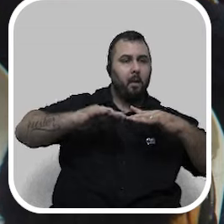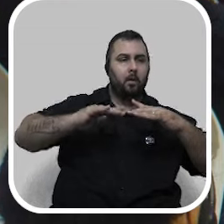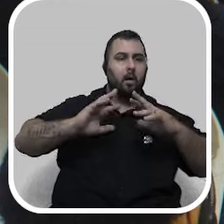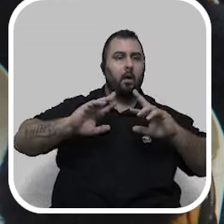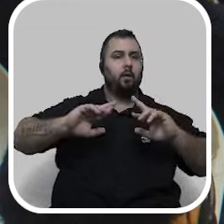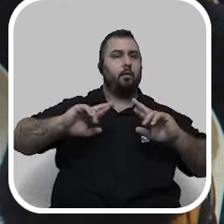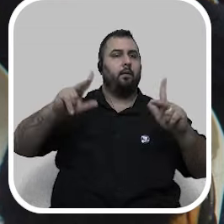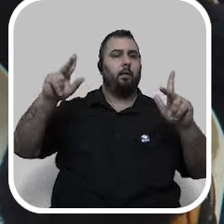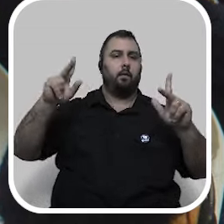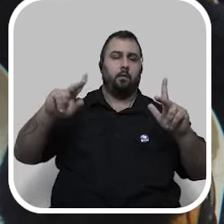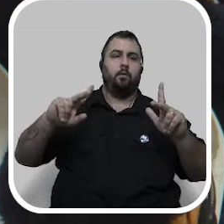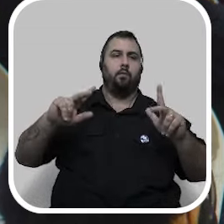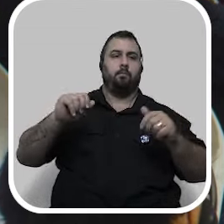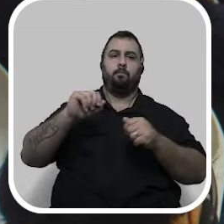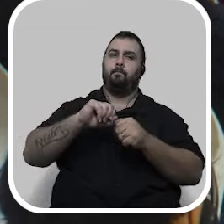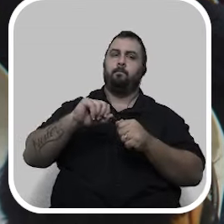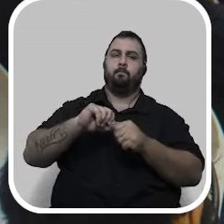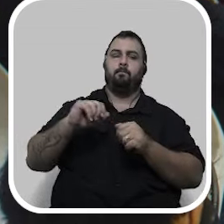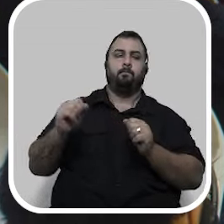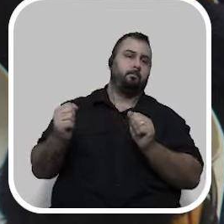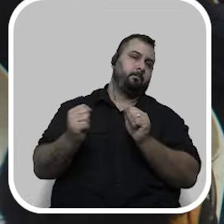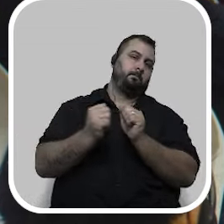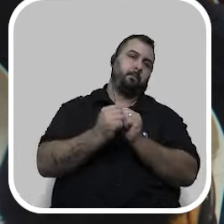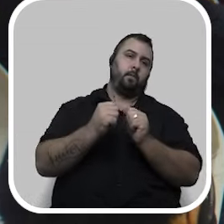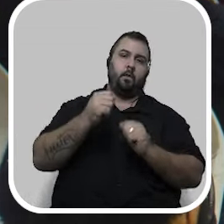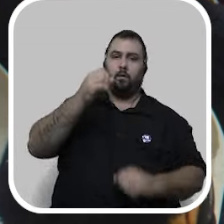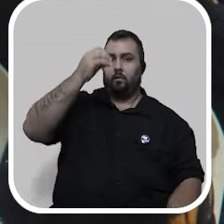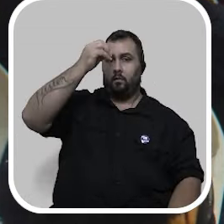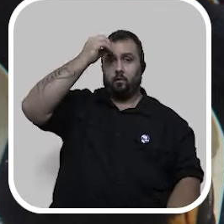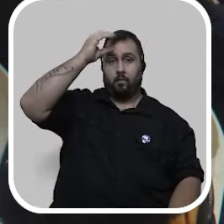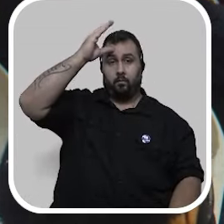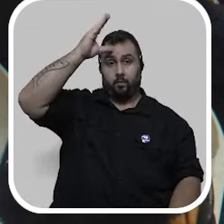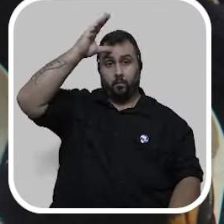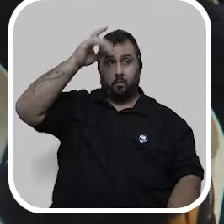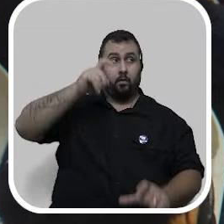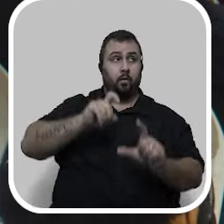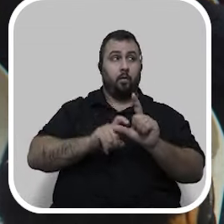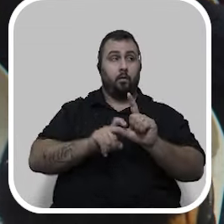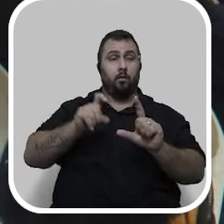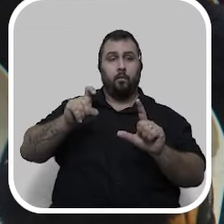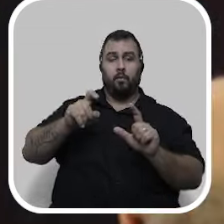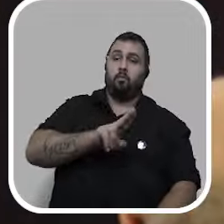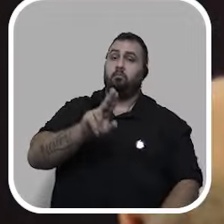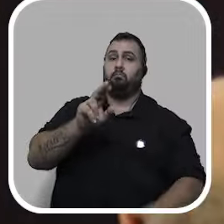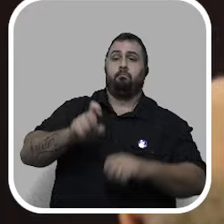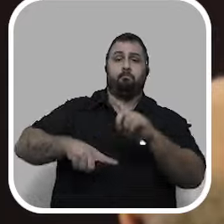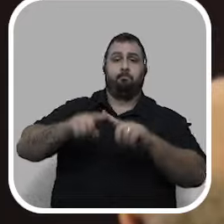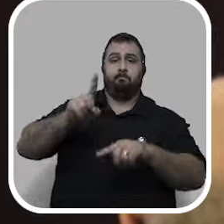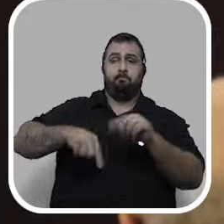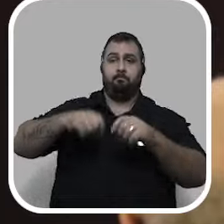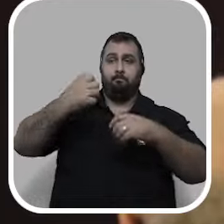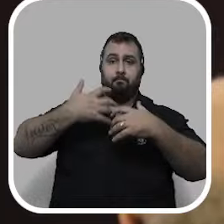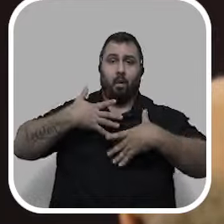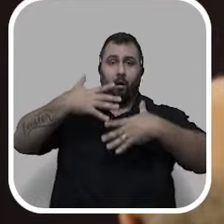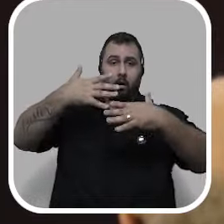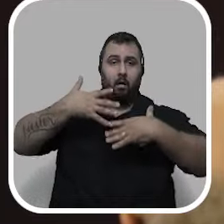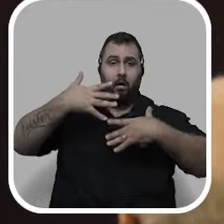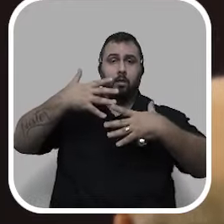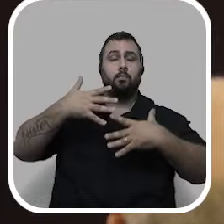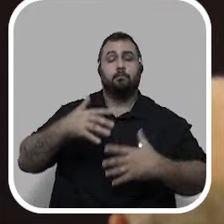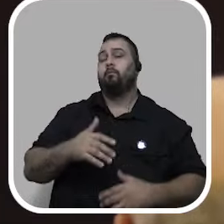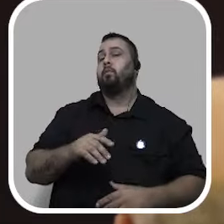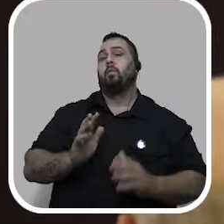diferente foi feito junto com esse conhecimento de automação com o de Parentins todo o carnaval desse ano